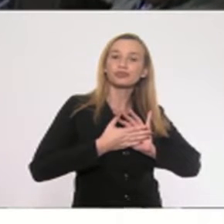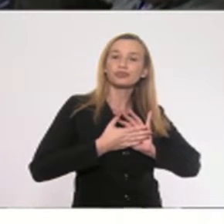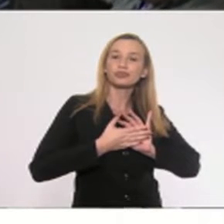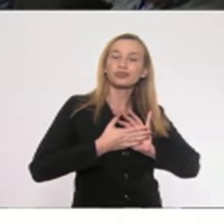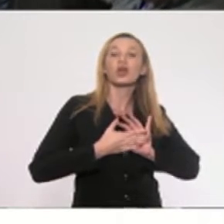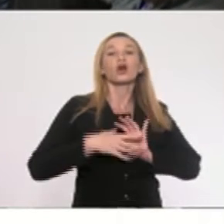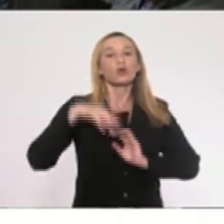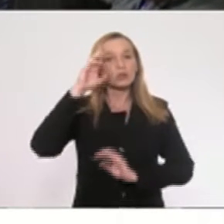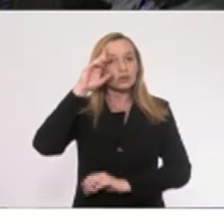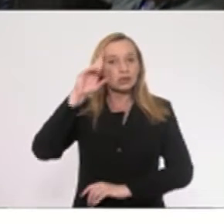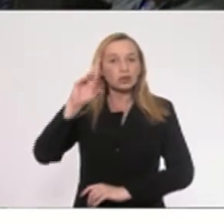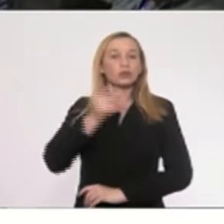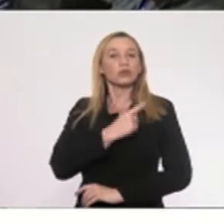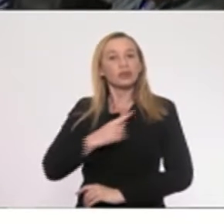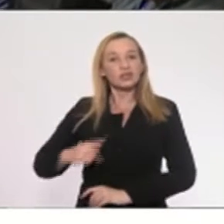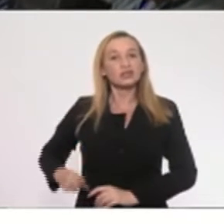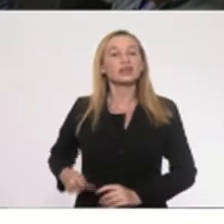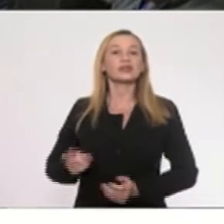ao senhor presidente